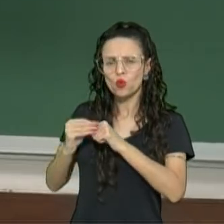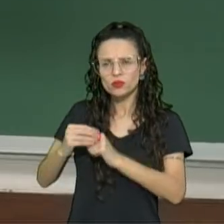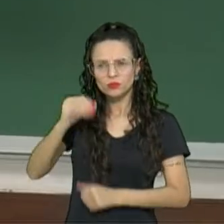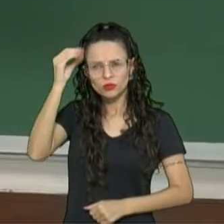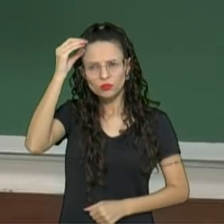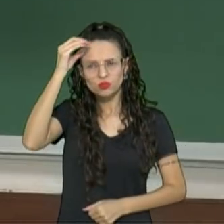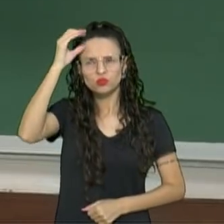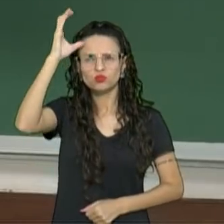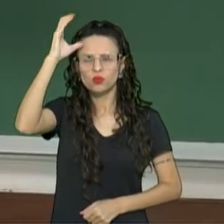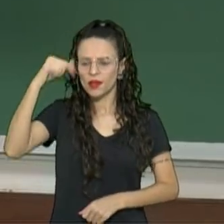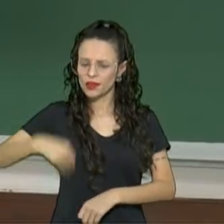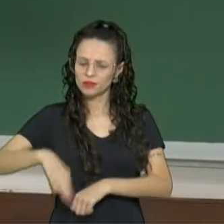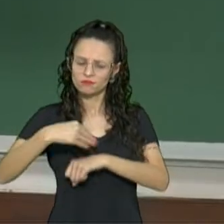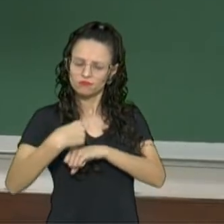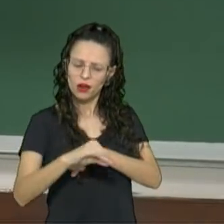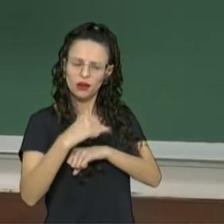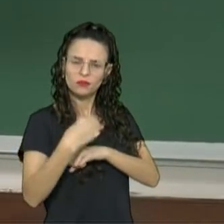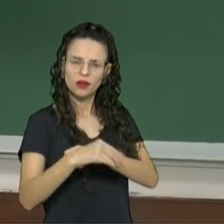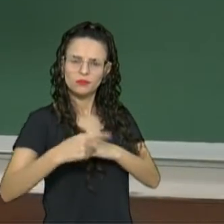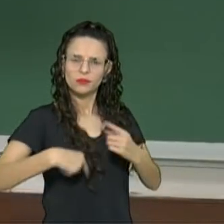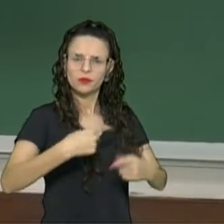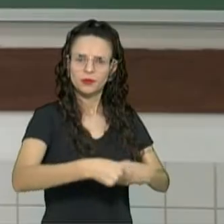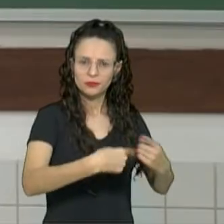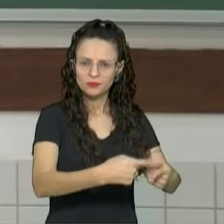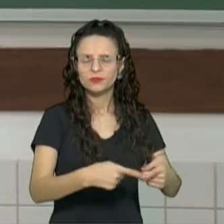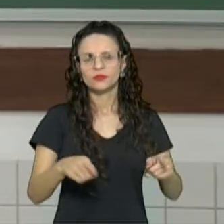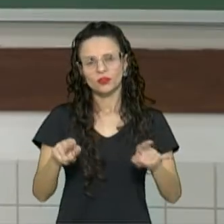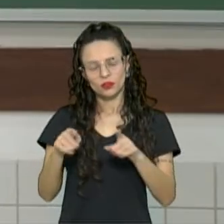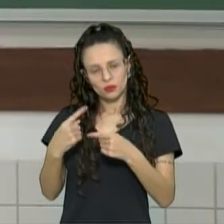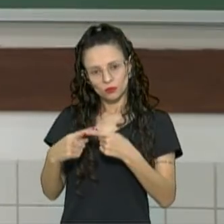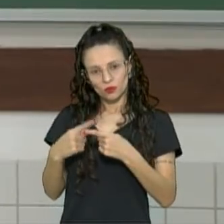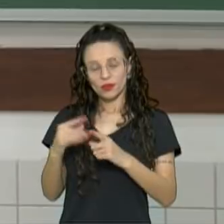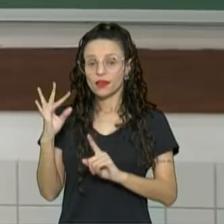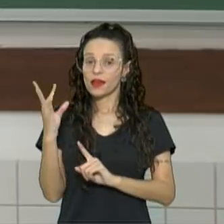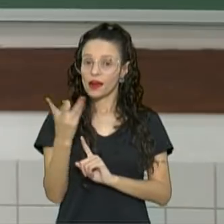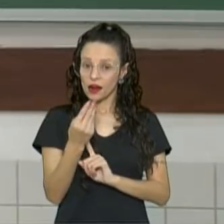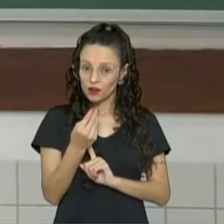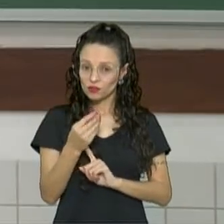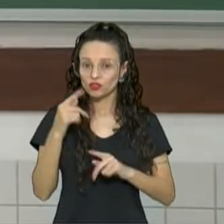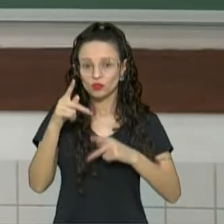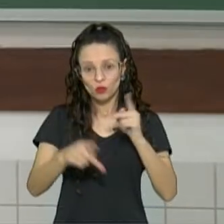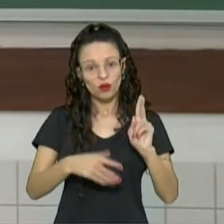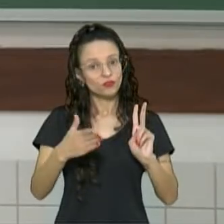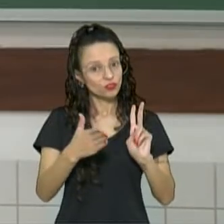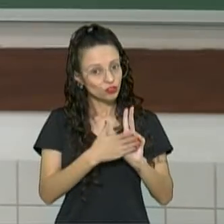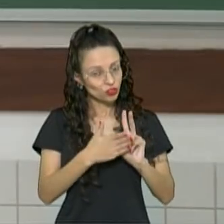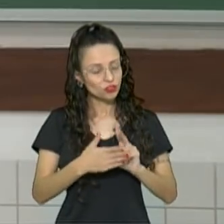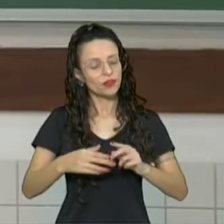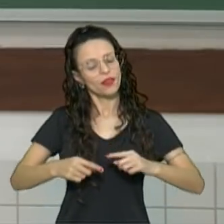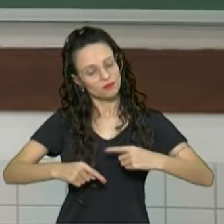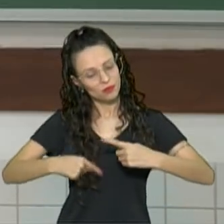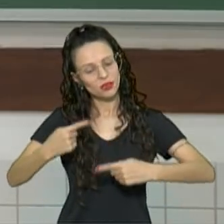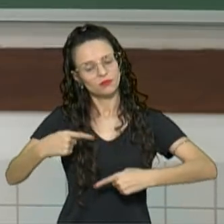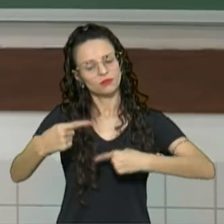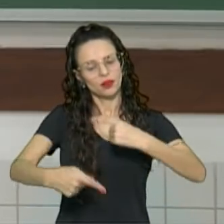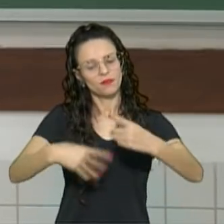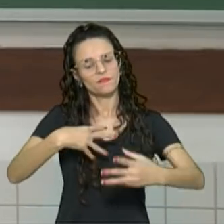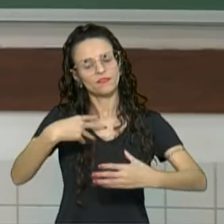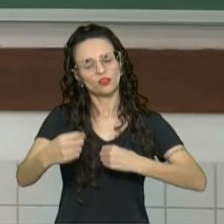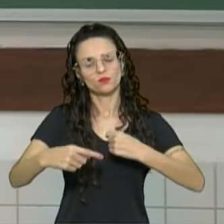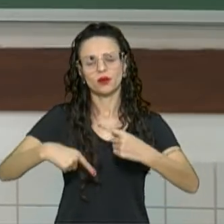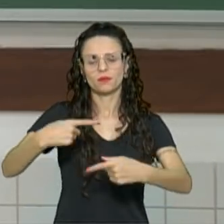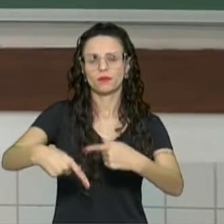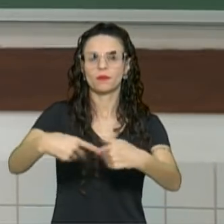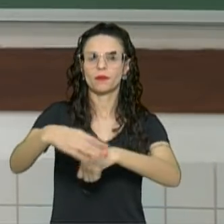vai passar esse conhecimento para as outras gerações. Porque a arte dos povos indígenas é passada de geração em geração,